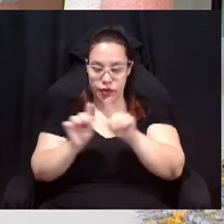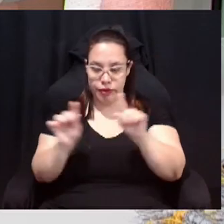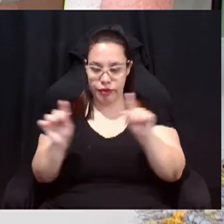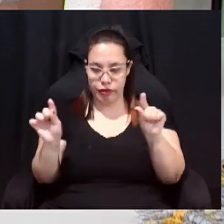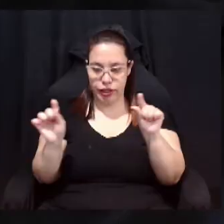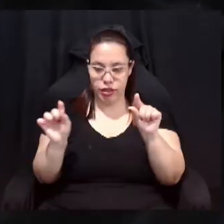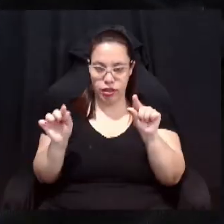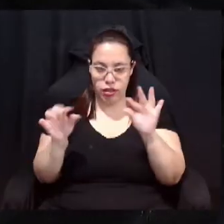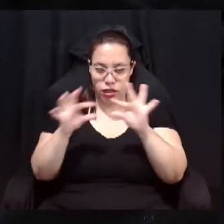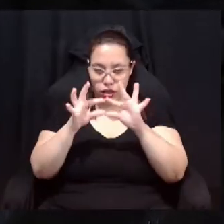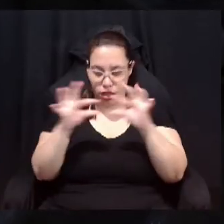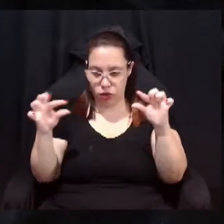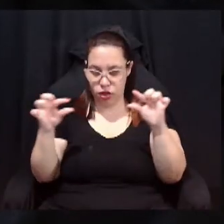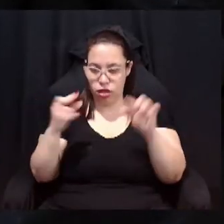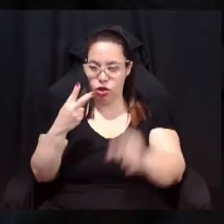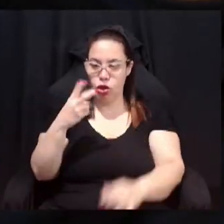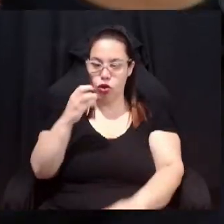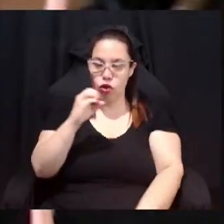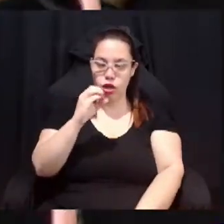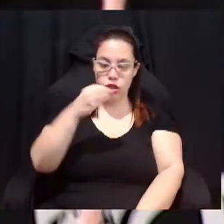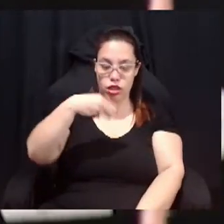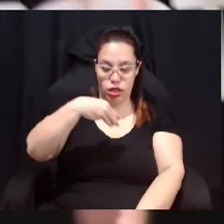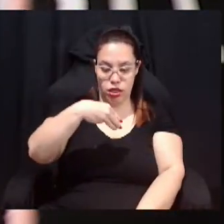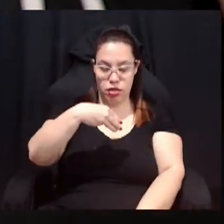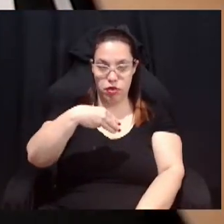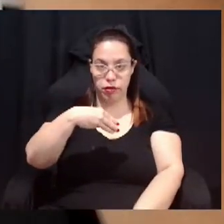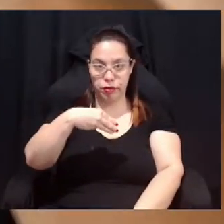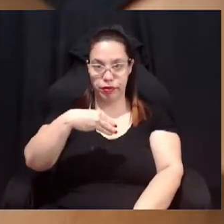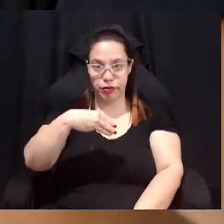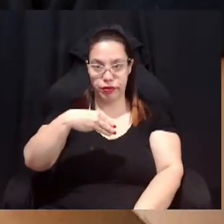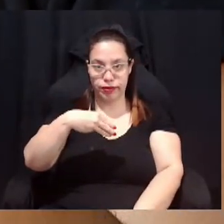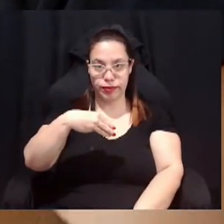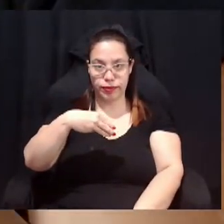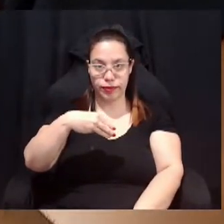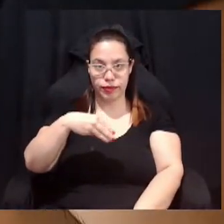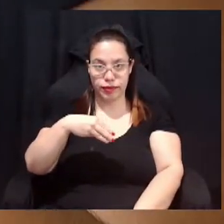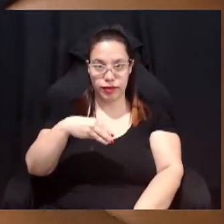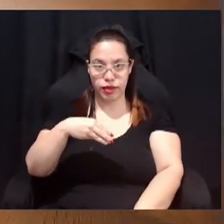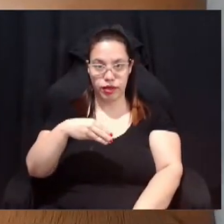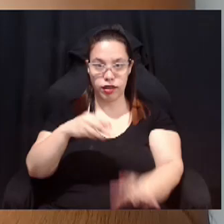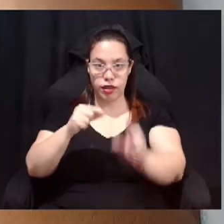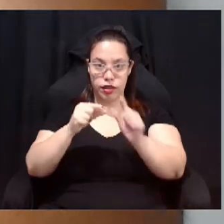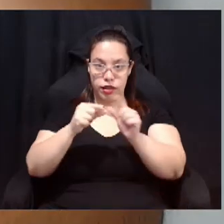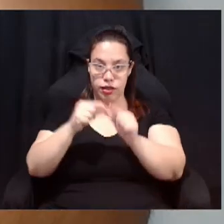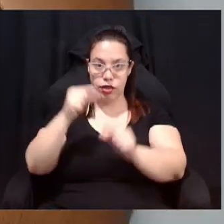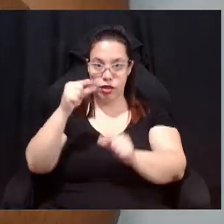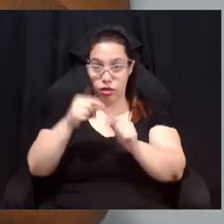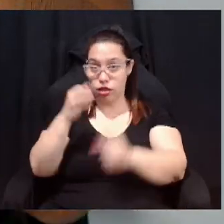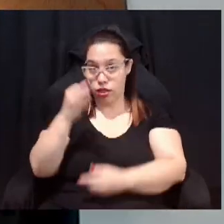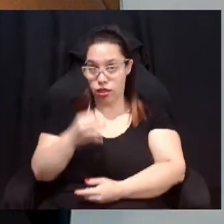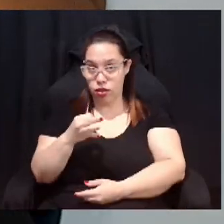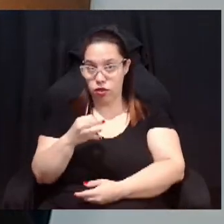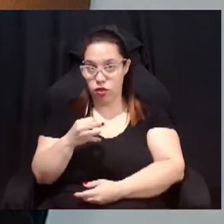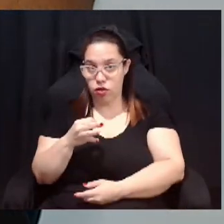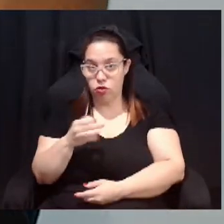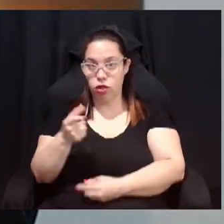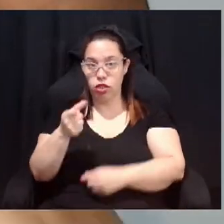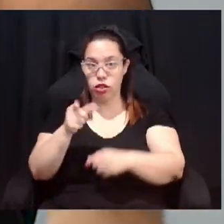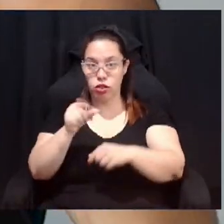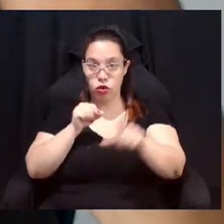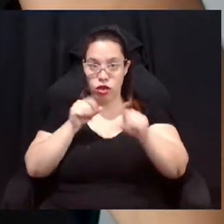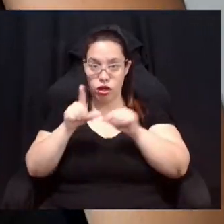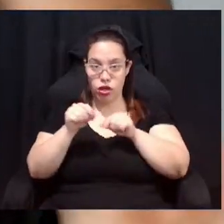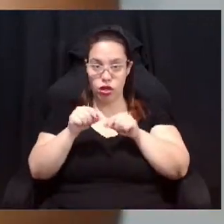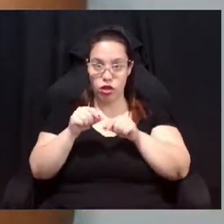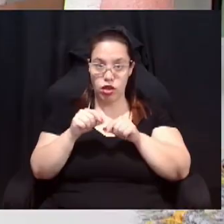20 centímetros. Para ter o tamanho dele completo. Você também pode escolher se você quer um pouco maior, aí